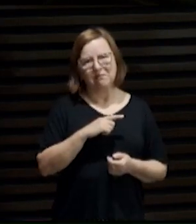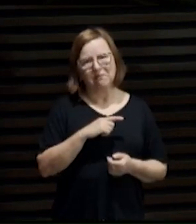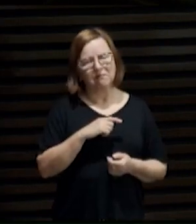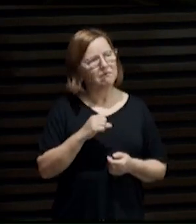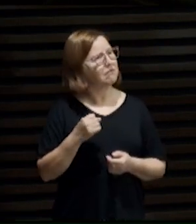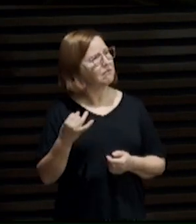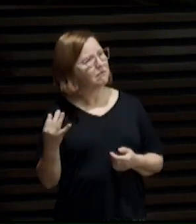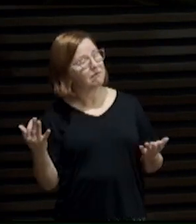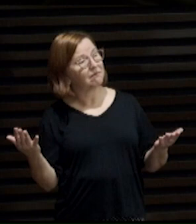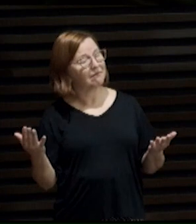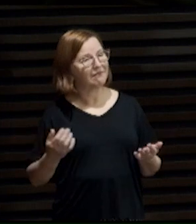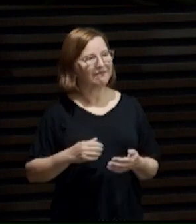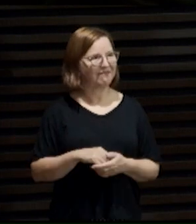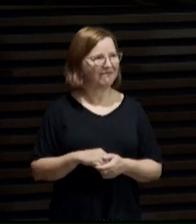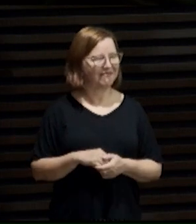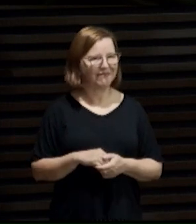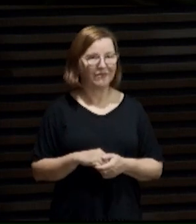mesa?